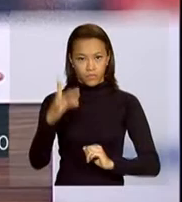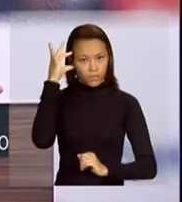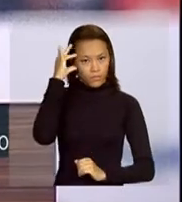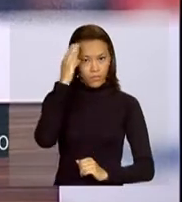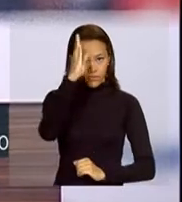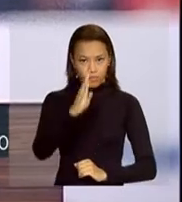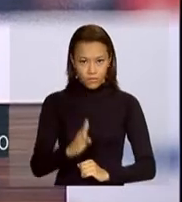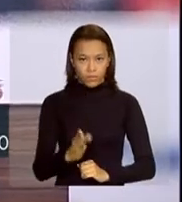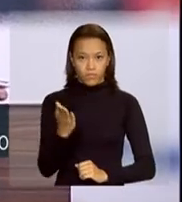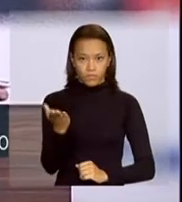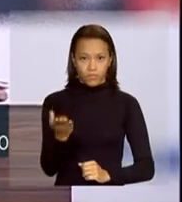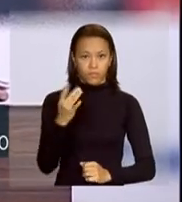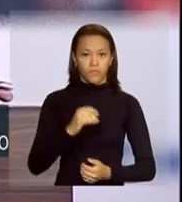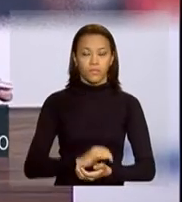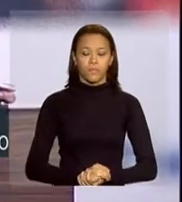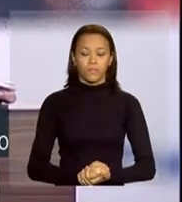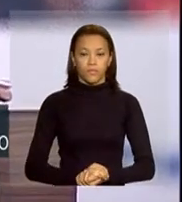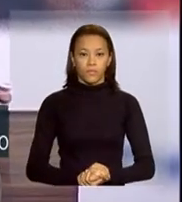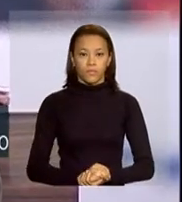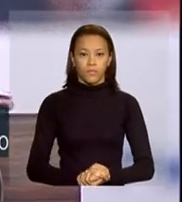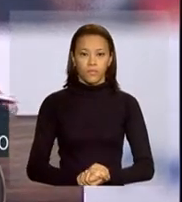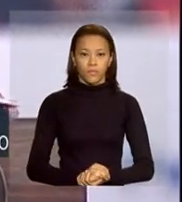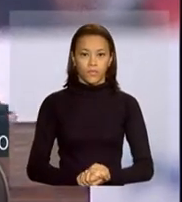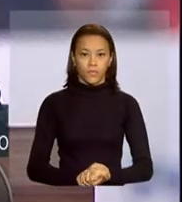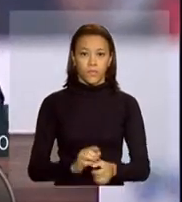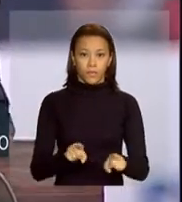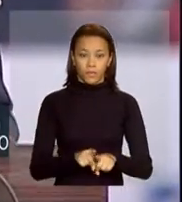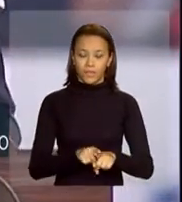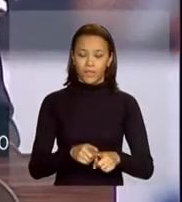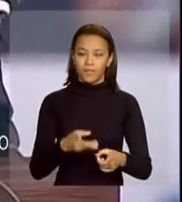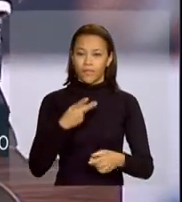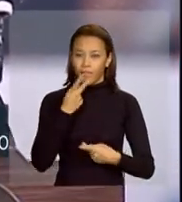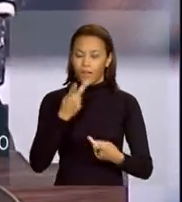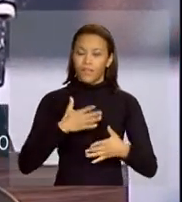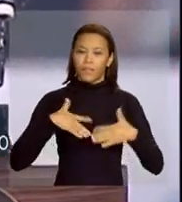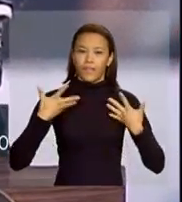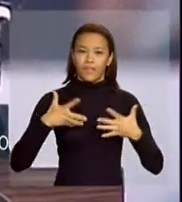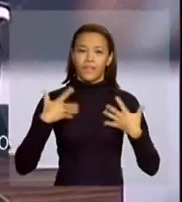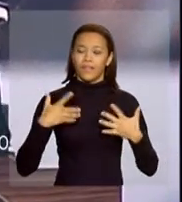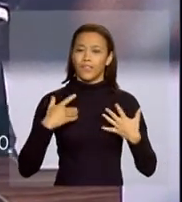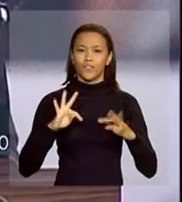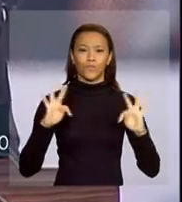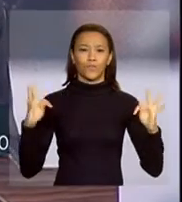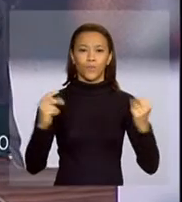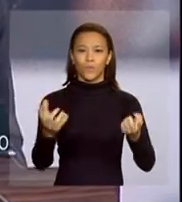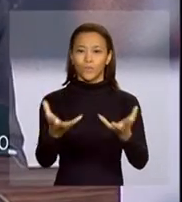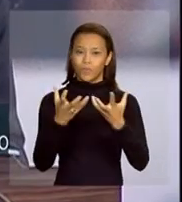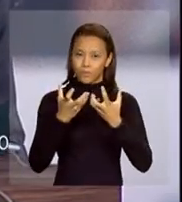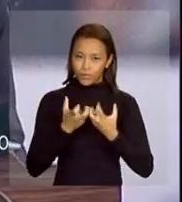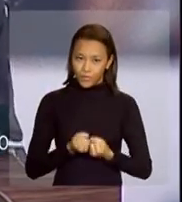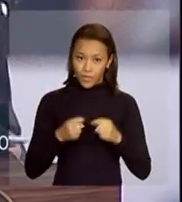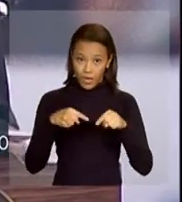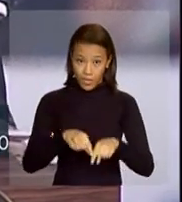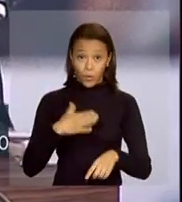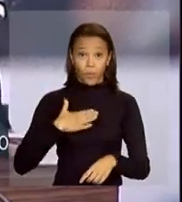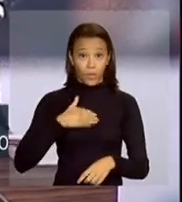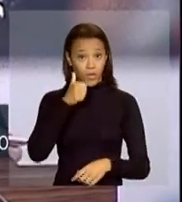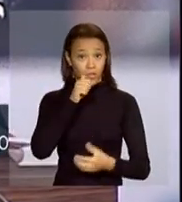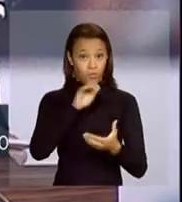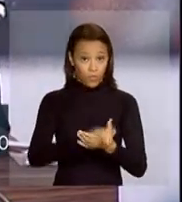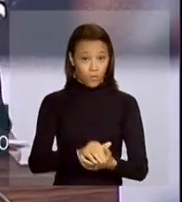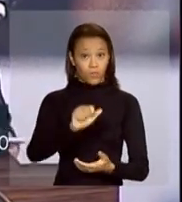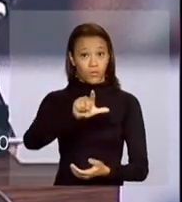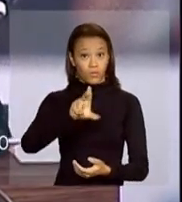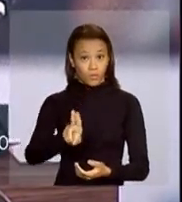República Dilma Rousseff e a dizer da Alegria de receber a todos aqui com a minha esposa alo